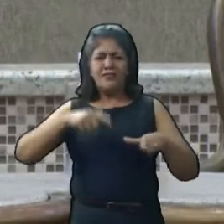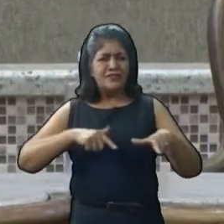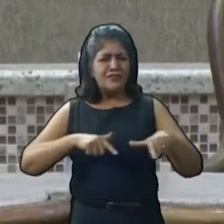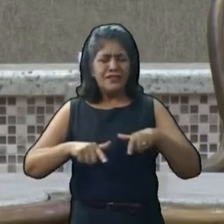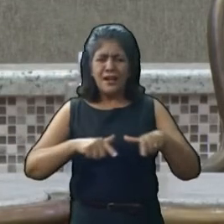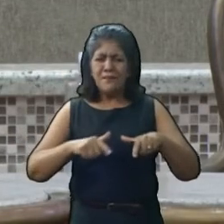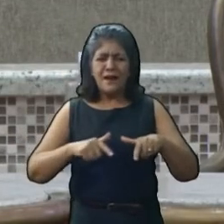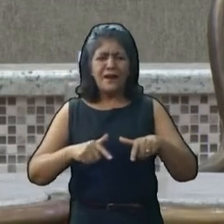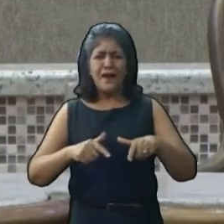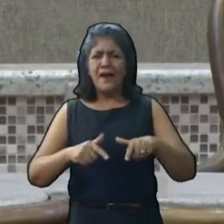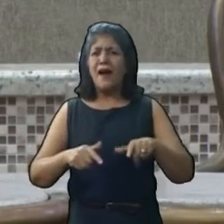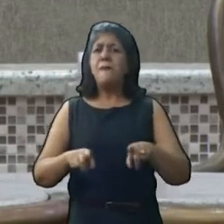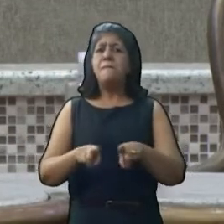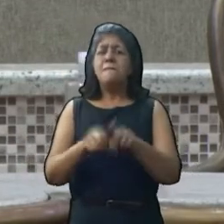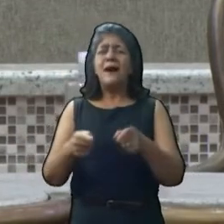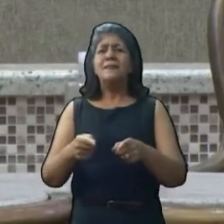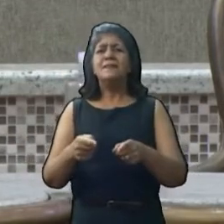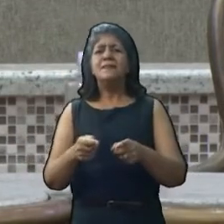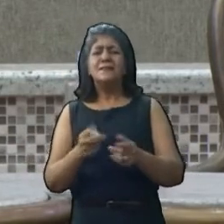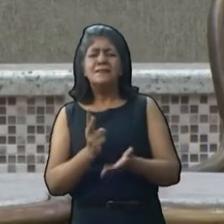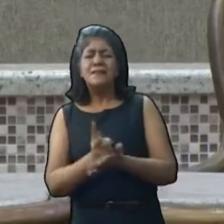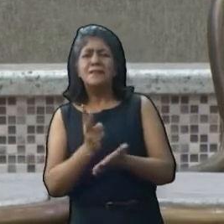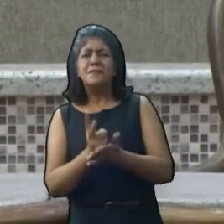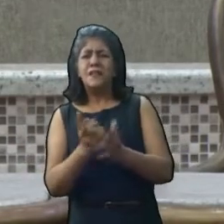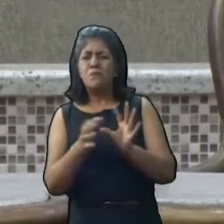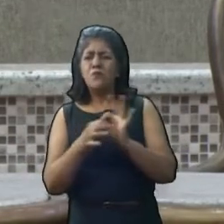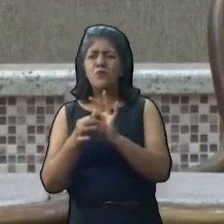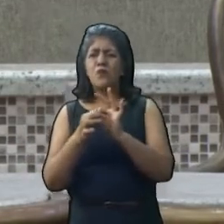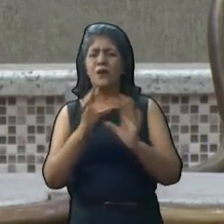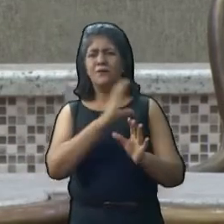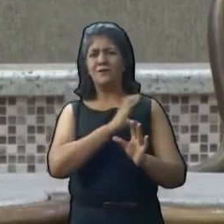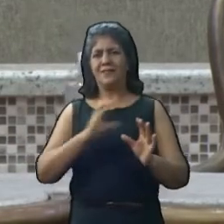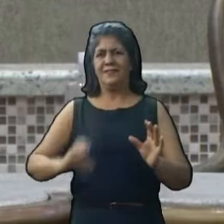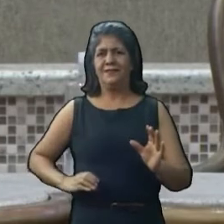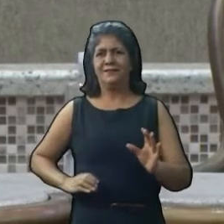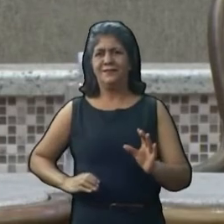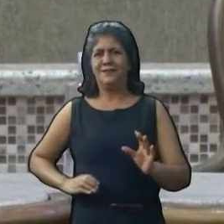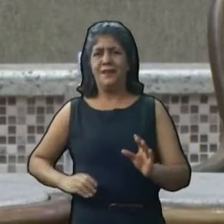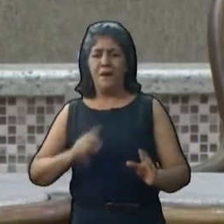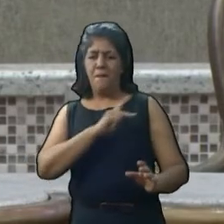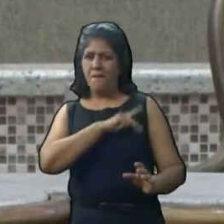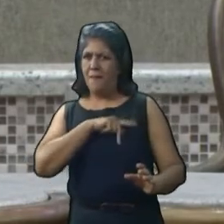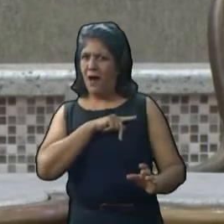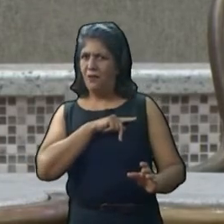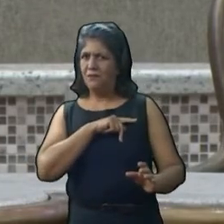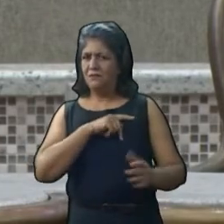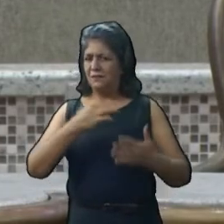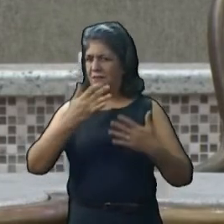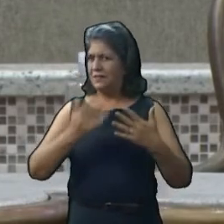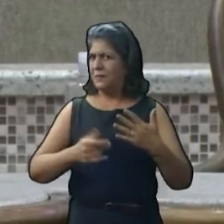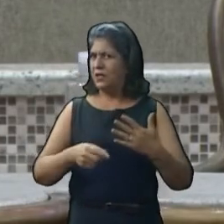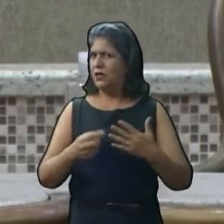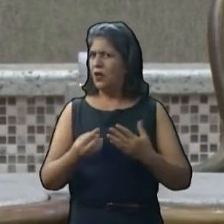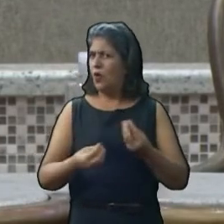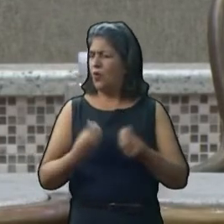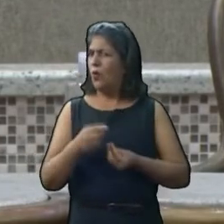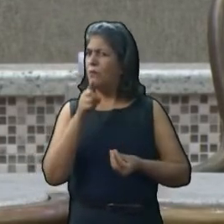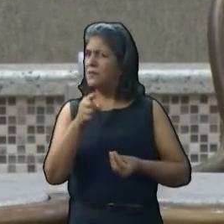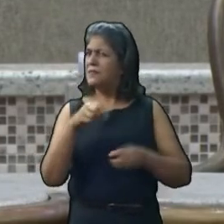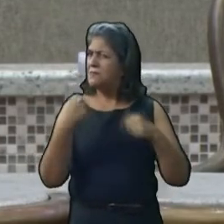paulo chama atenção ele chama minha você para que nós vivamos uma vida pura